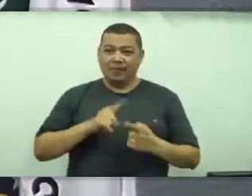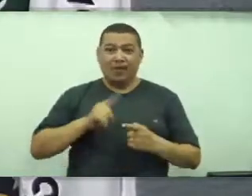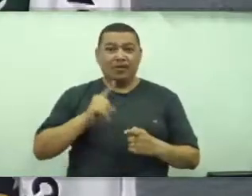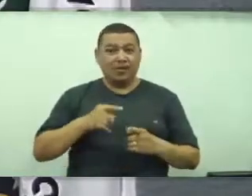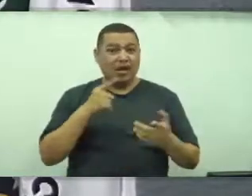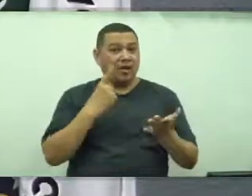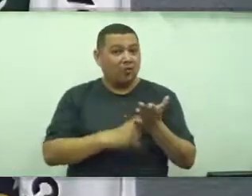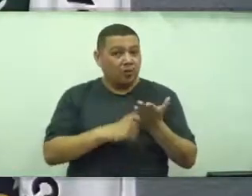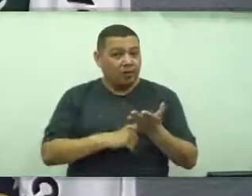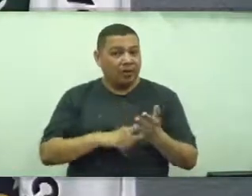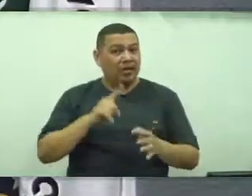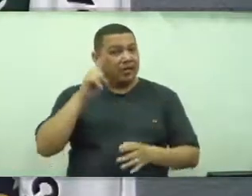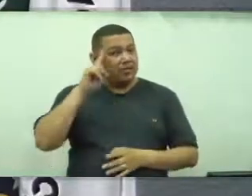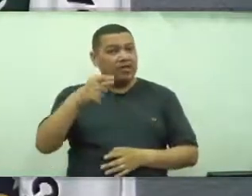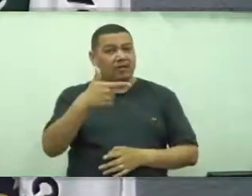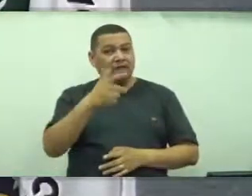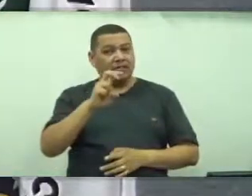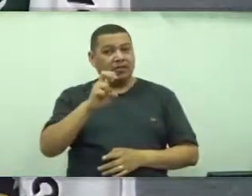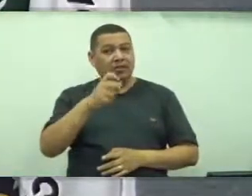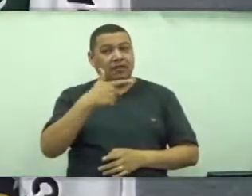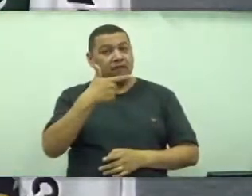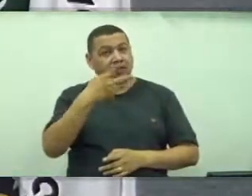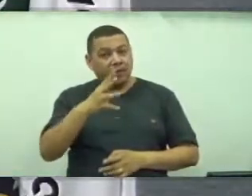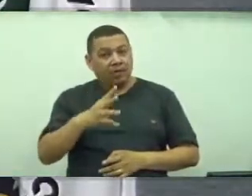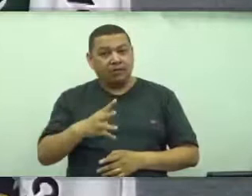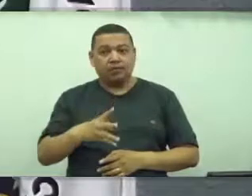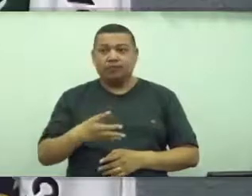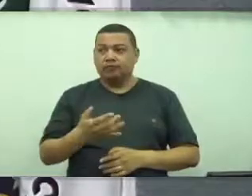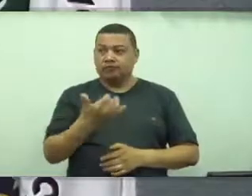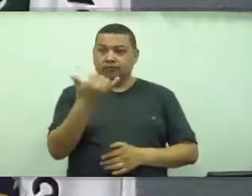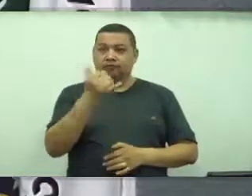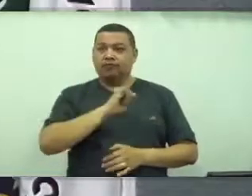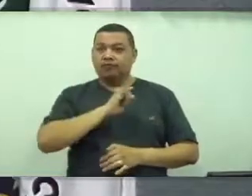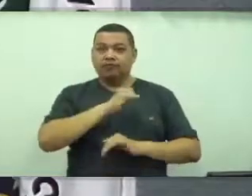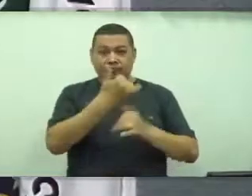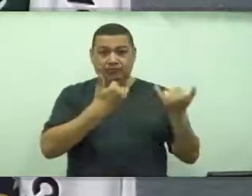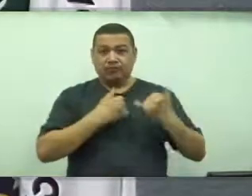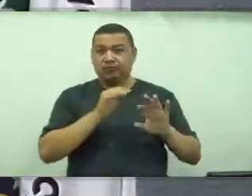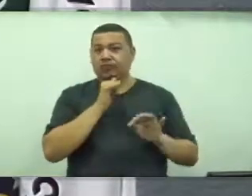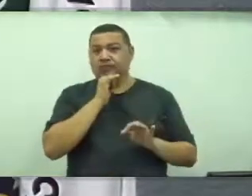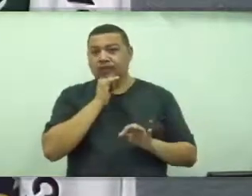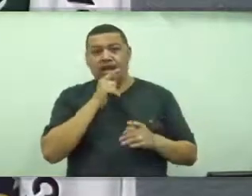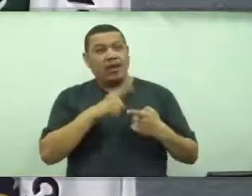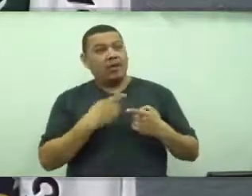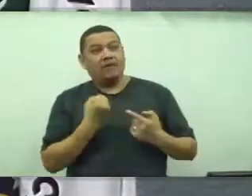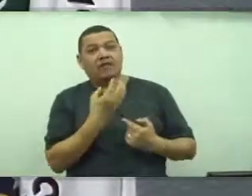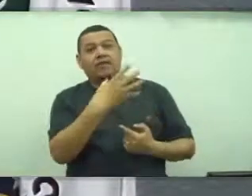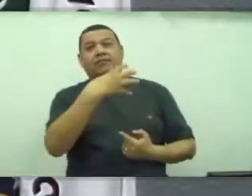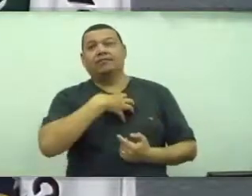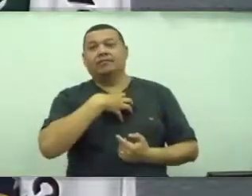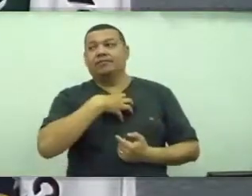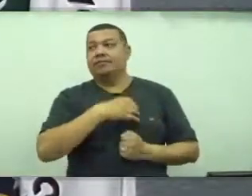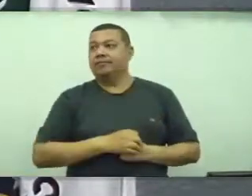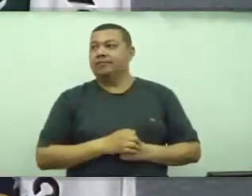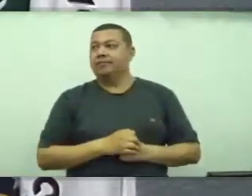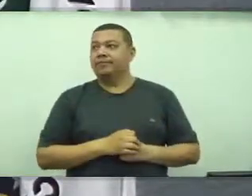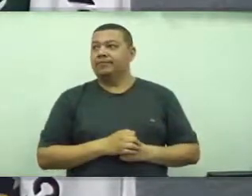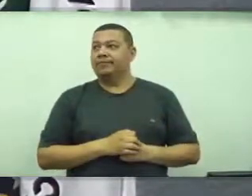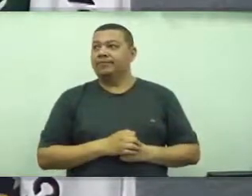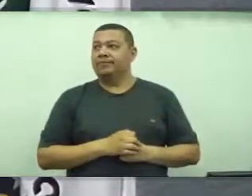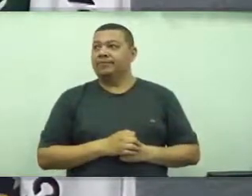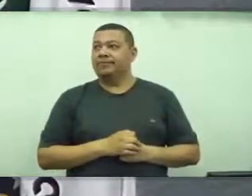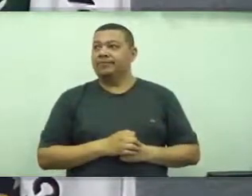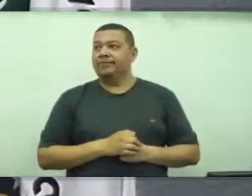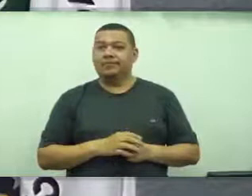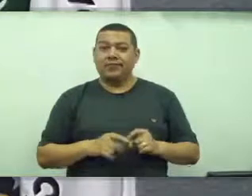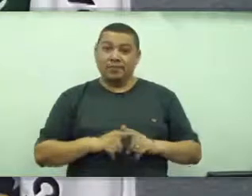conosco aqui no dia 24, na sexta-feira. Disse que não vinha porque tinha uma agenda na Bahia e, de repente, estava aqui dentro de Cacoal fazendo um